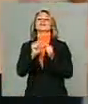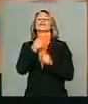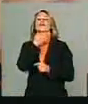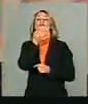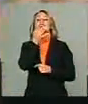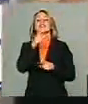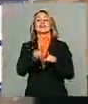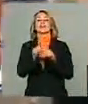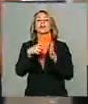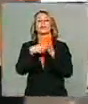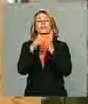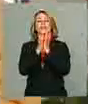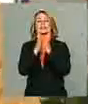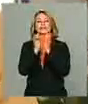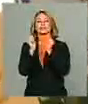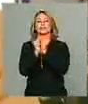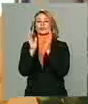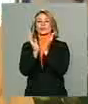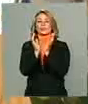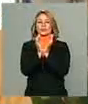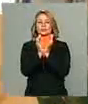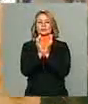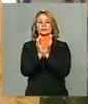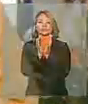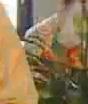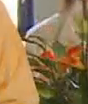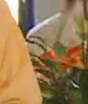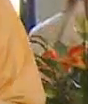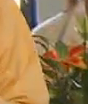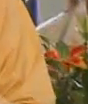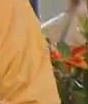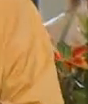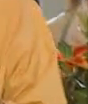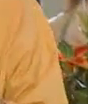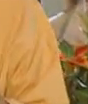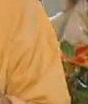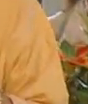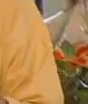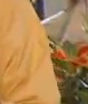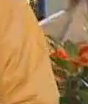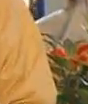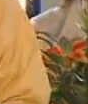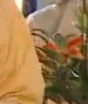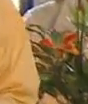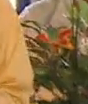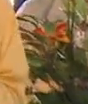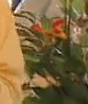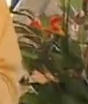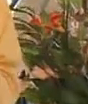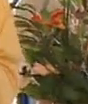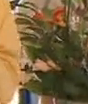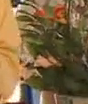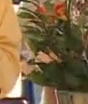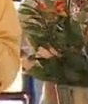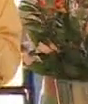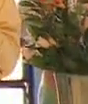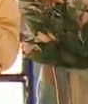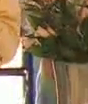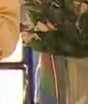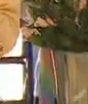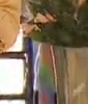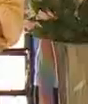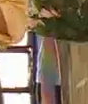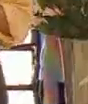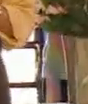uma oração ao grupo Pai nosso que está no céus santificado seja o vosso